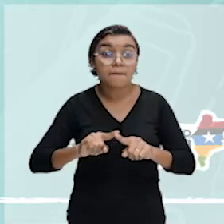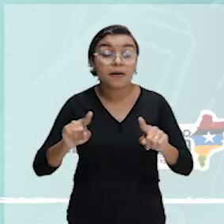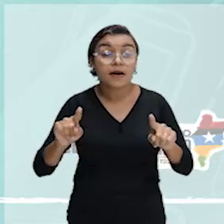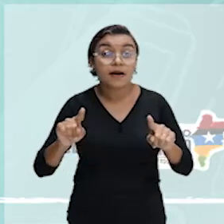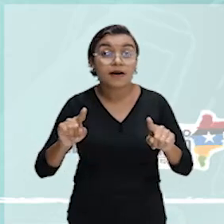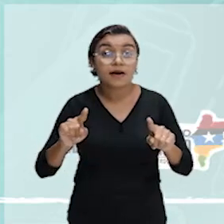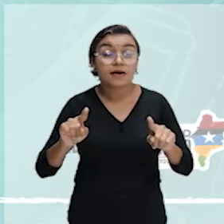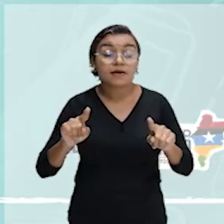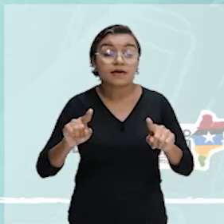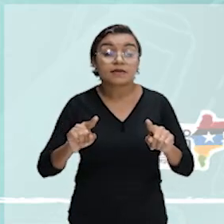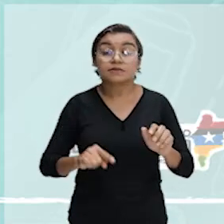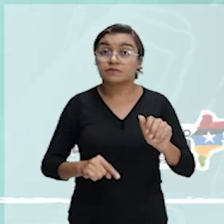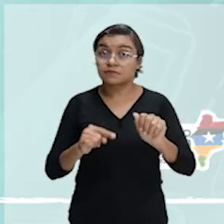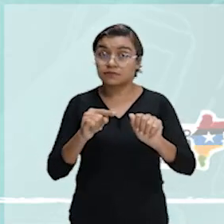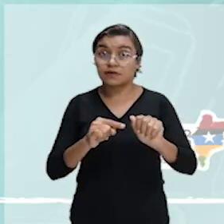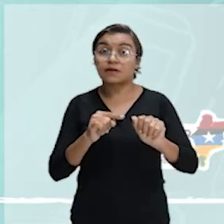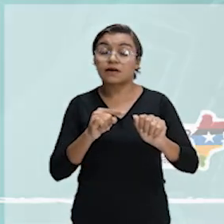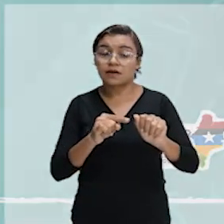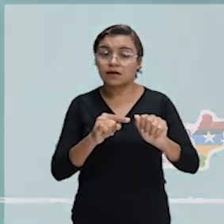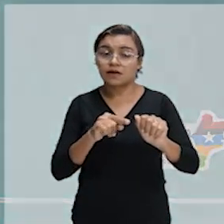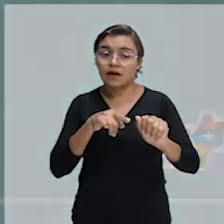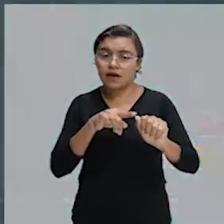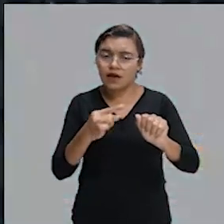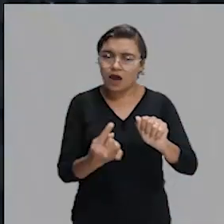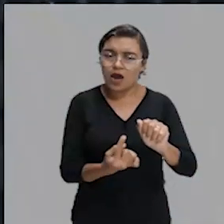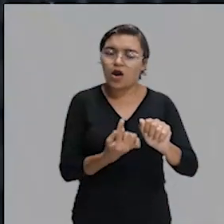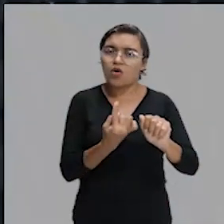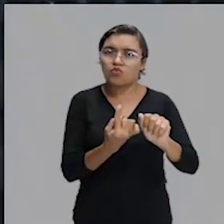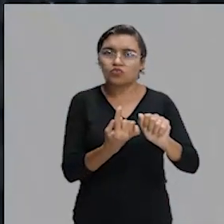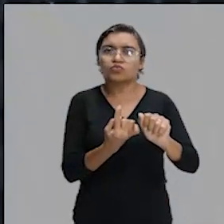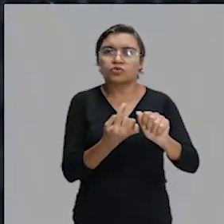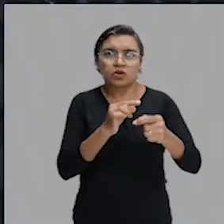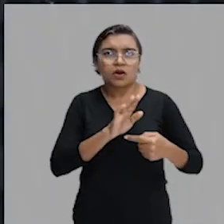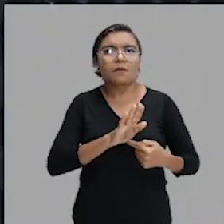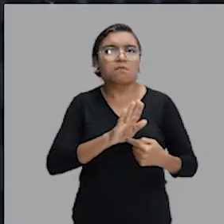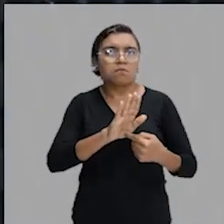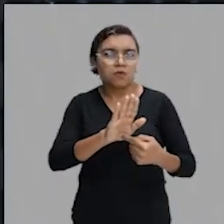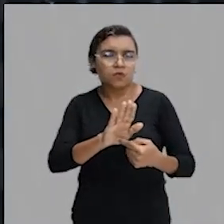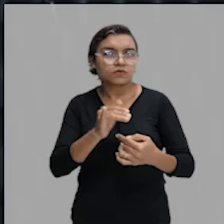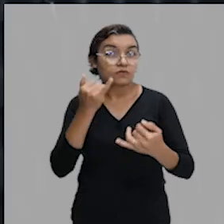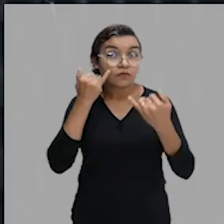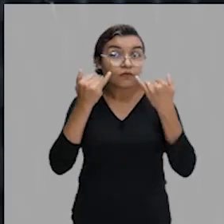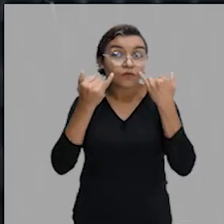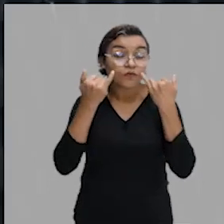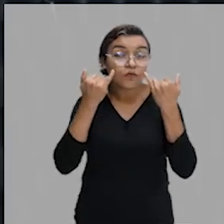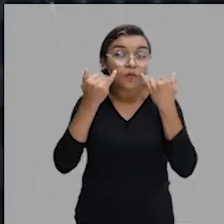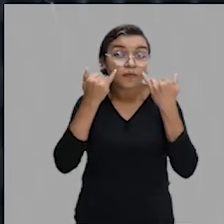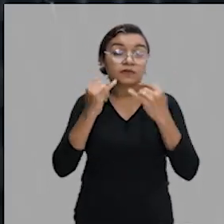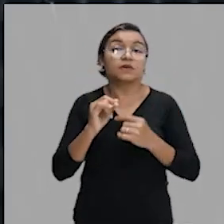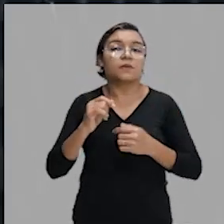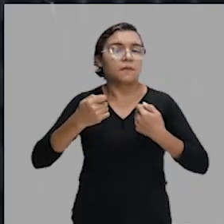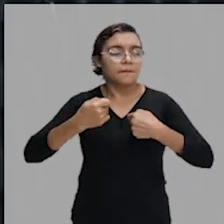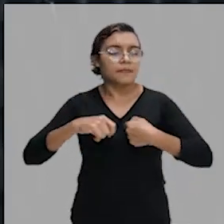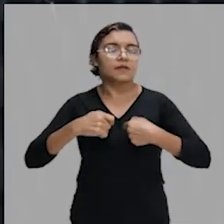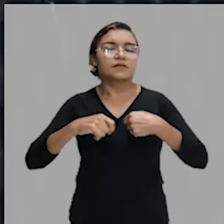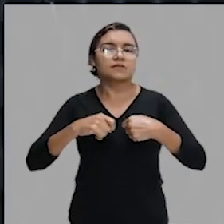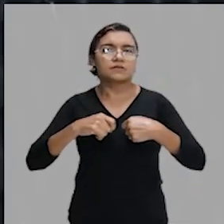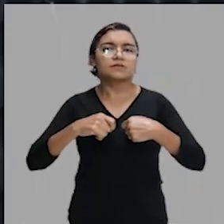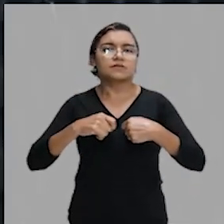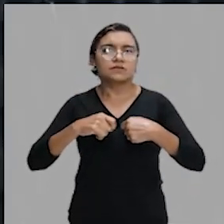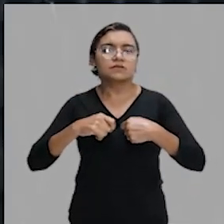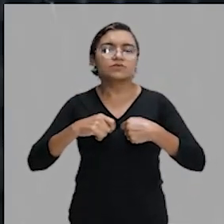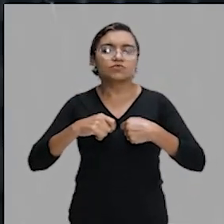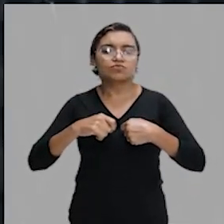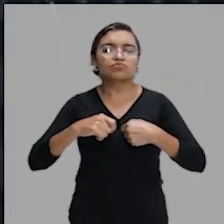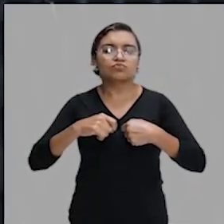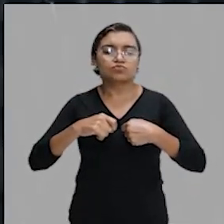questão, a letra A, ela é a única que aparentemente fornece uma informação da qual eu preciso, sem